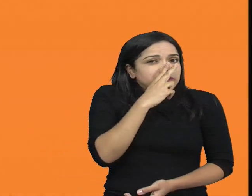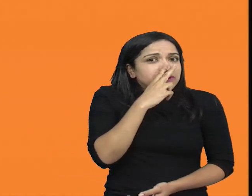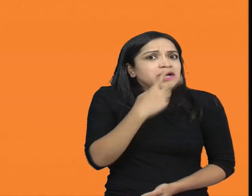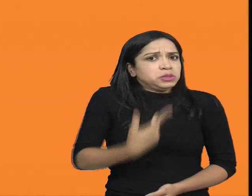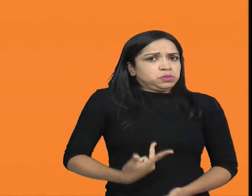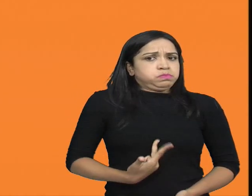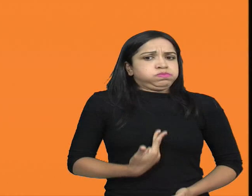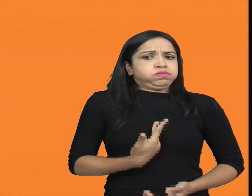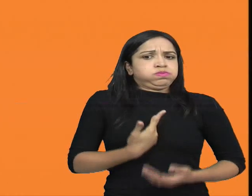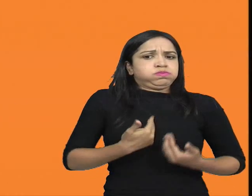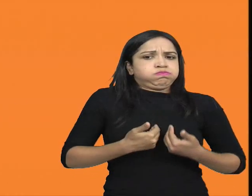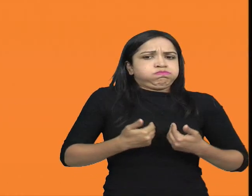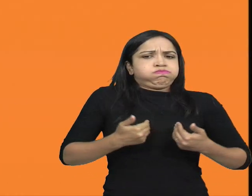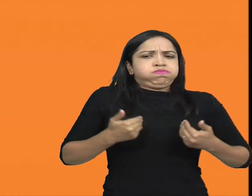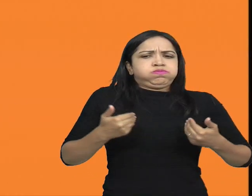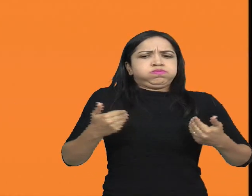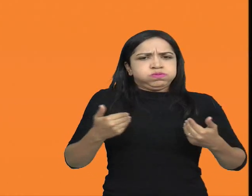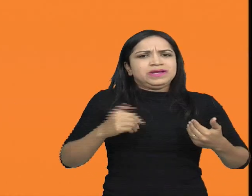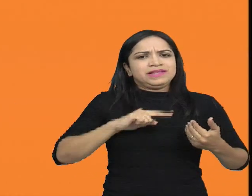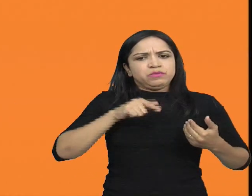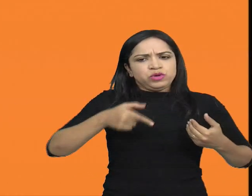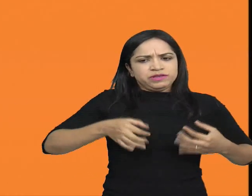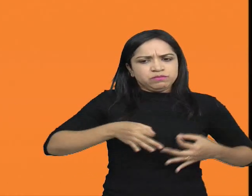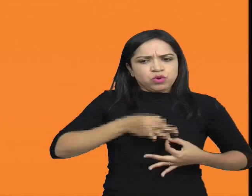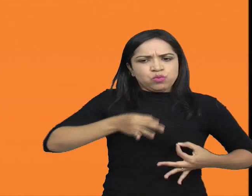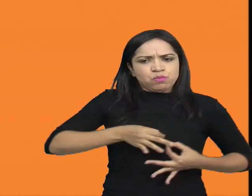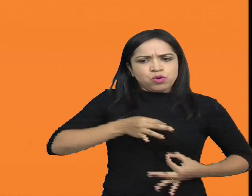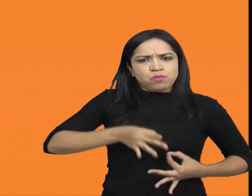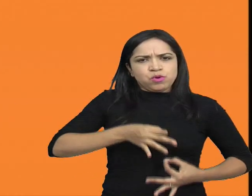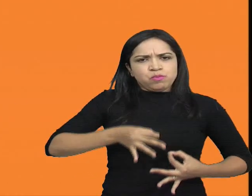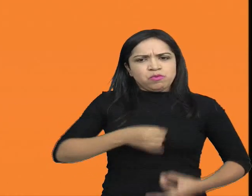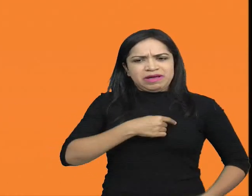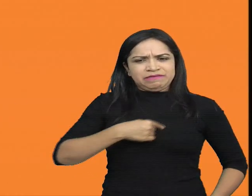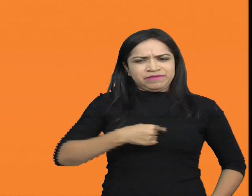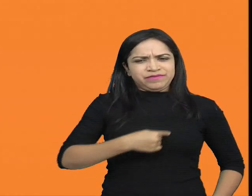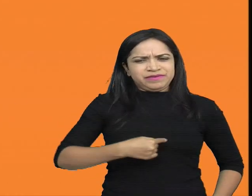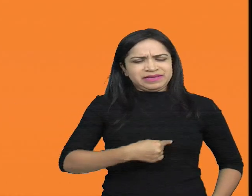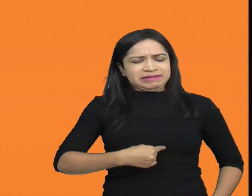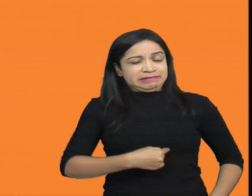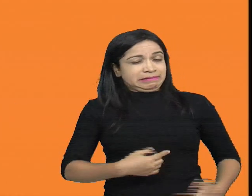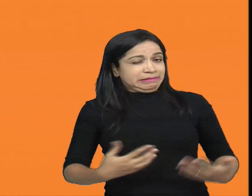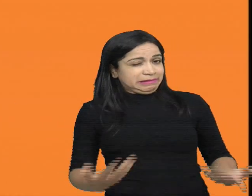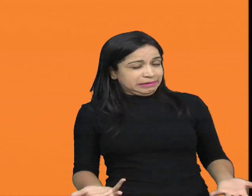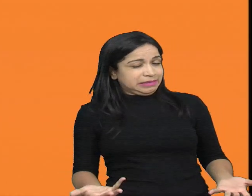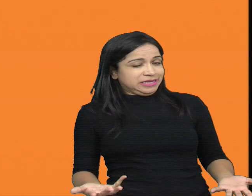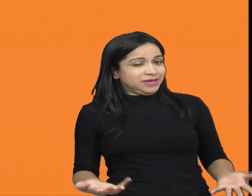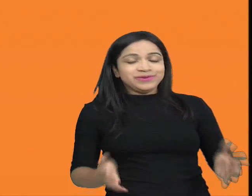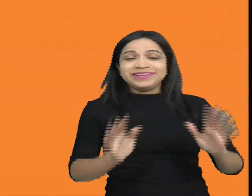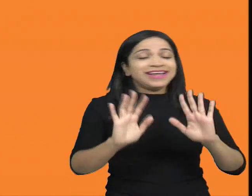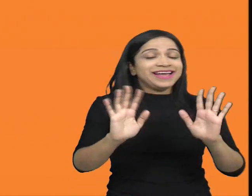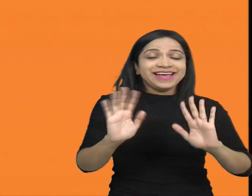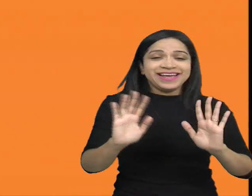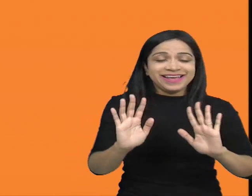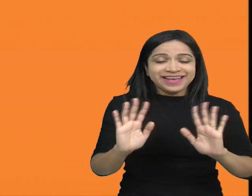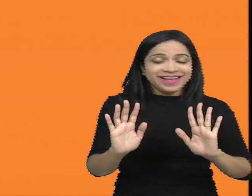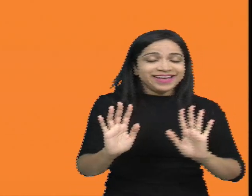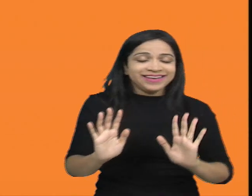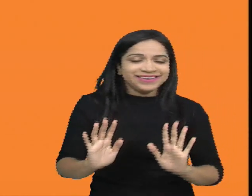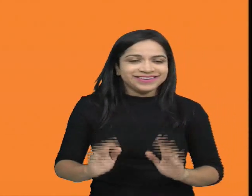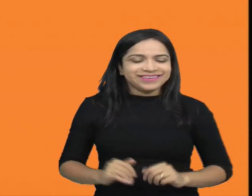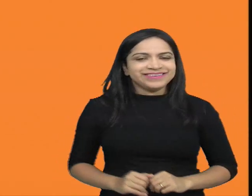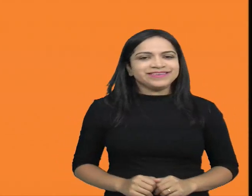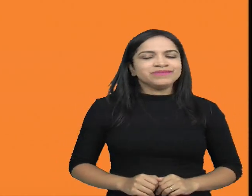Nós temos aqui alguém que está falando que já fez, né, o cateterismo. Então, assim, vai abrir o peito, então... E não é assim, né, doutor? Não,